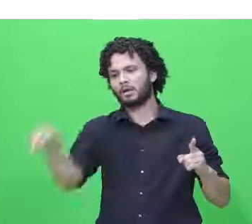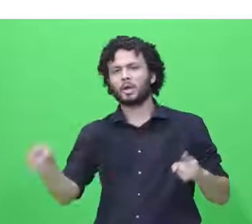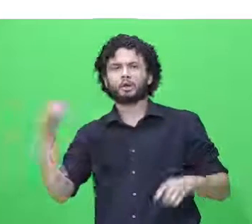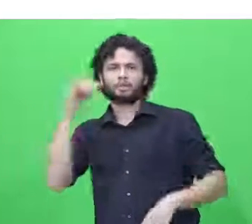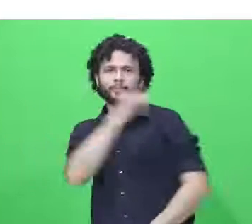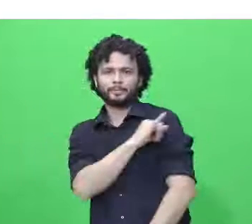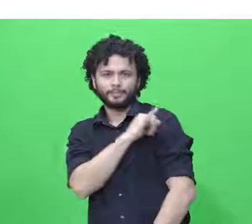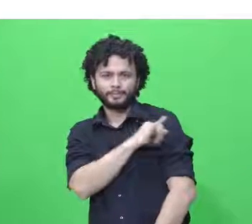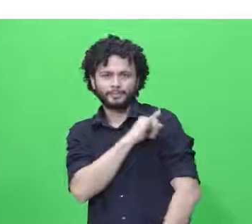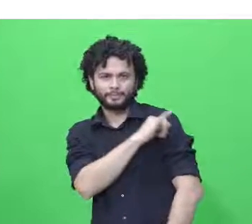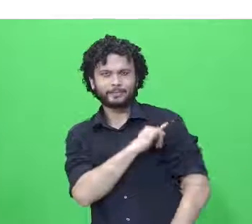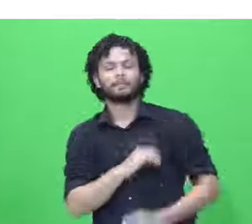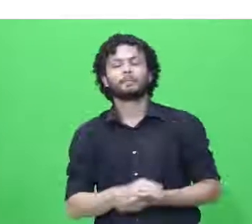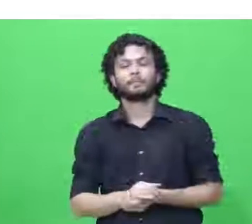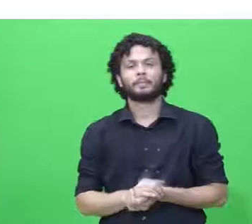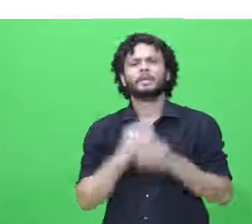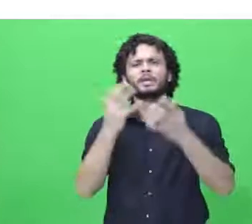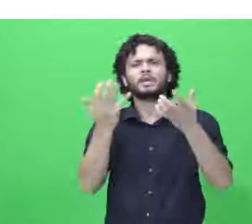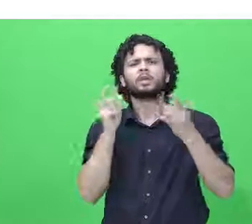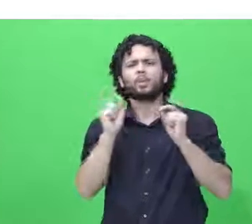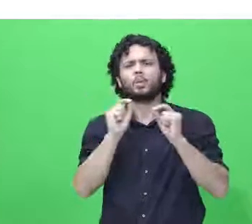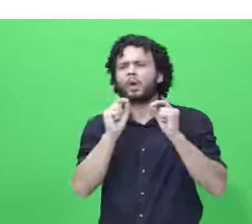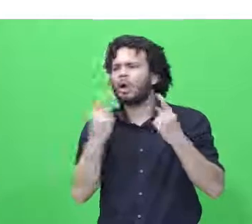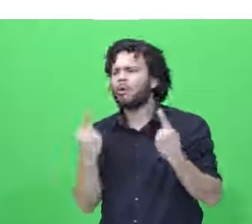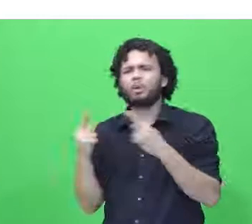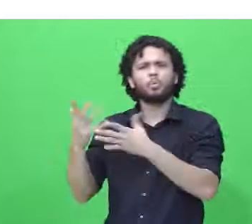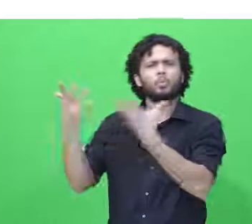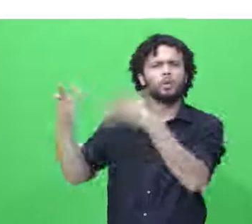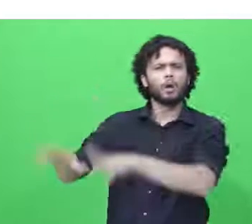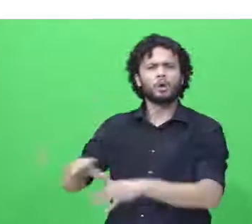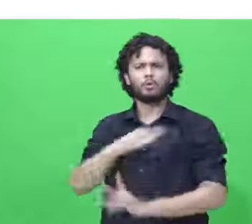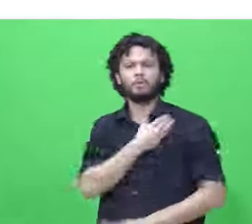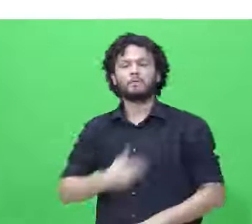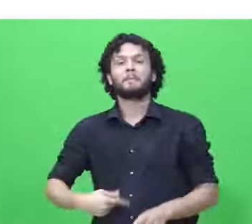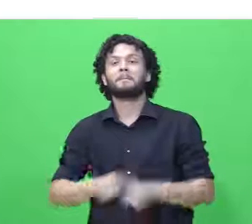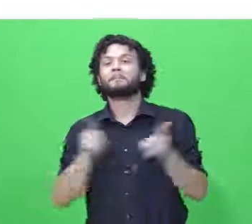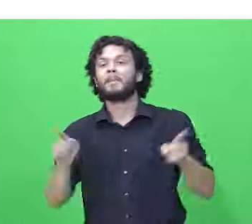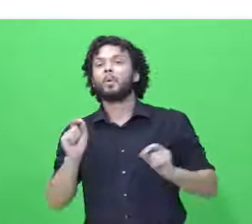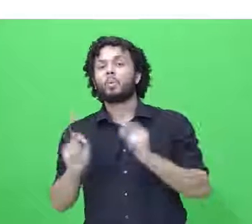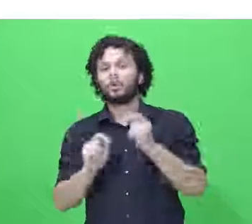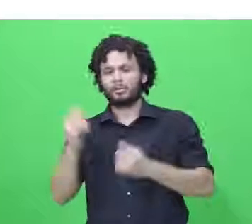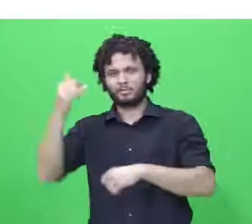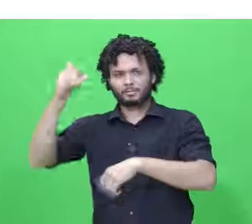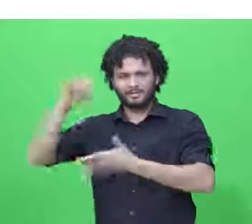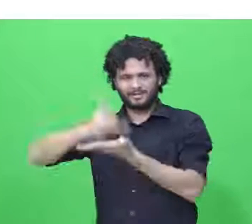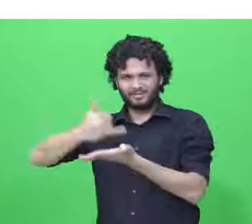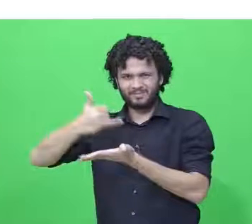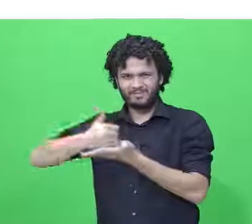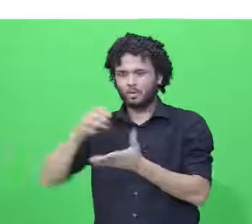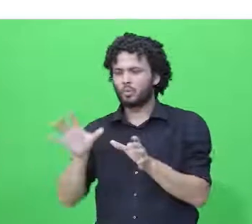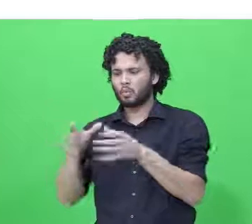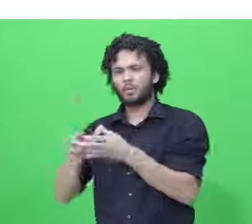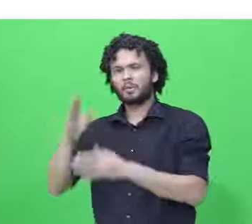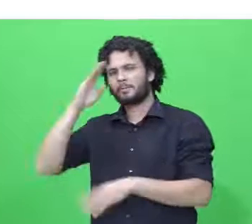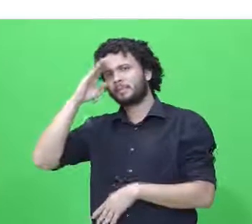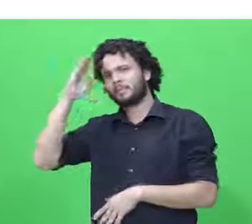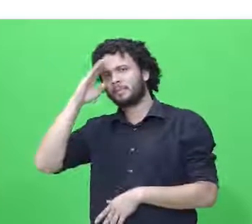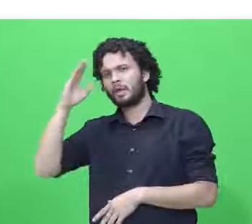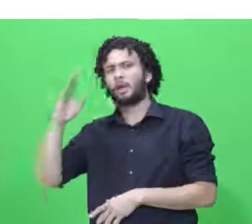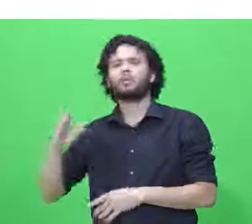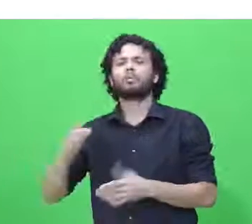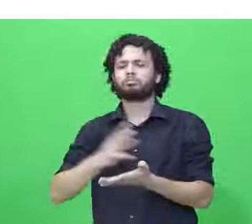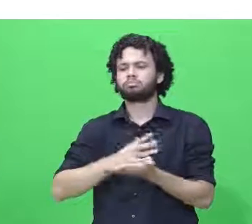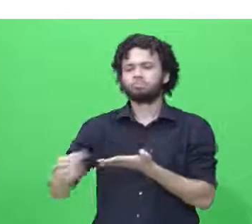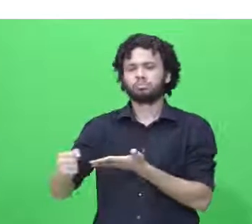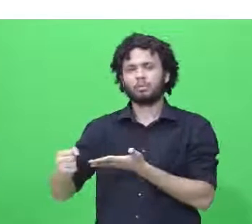Rio de Janeiro, dispostos a derrubar o governo. Mas antes que chegasse à capital, uma junta militar tomou o poder e